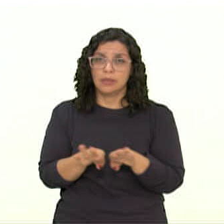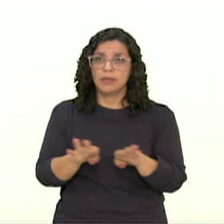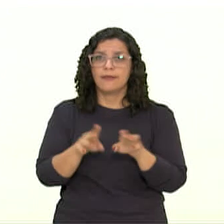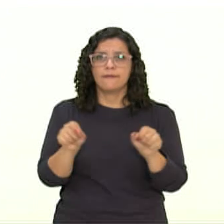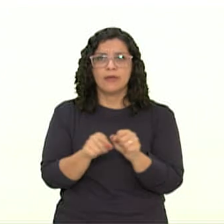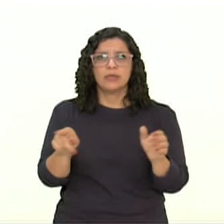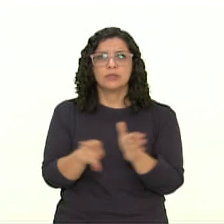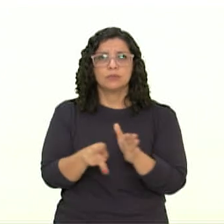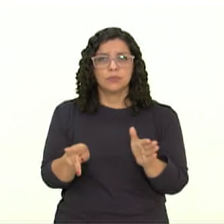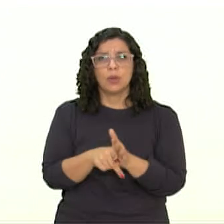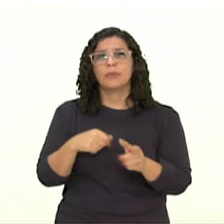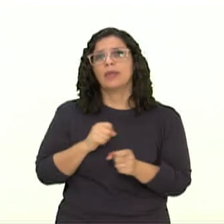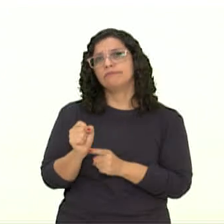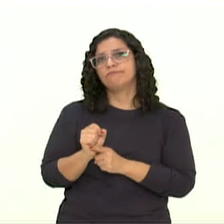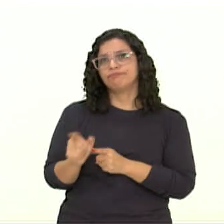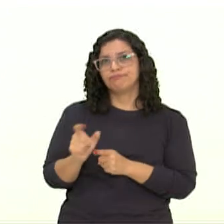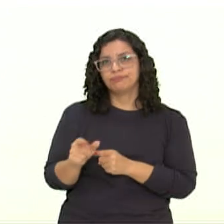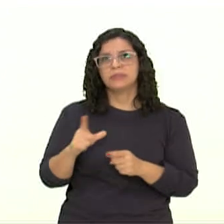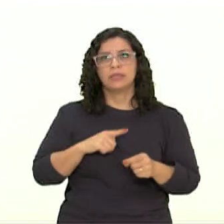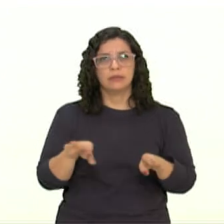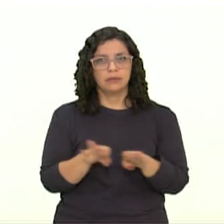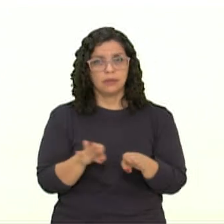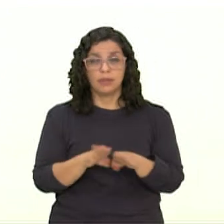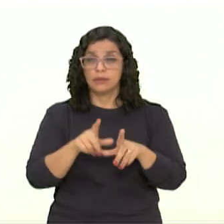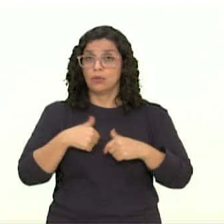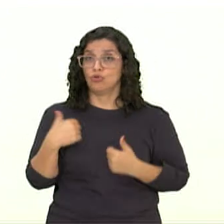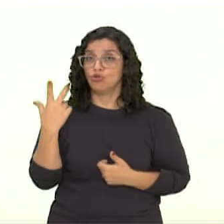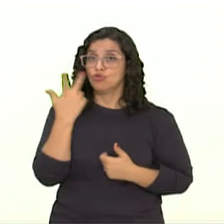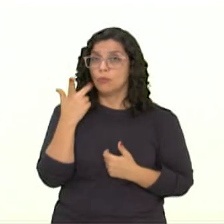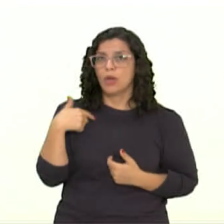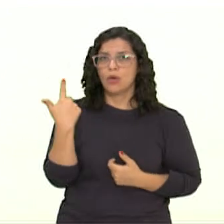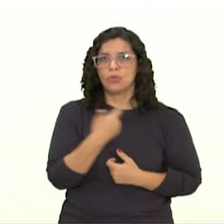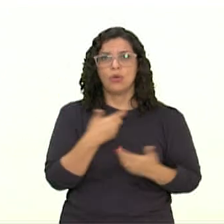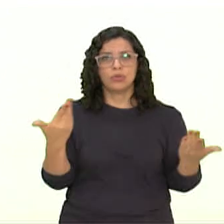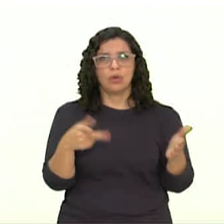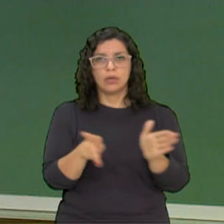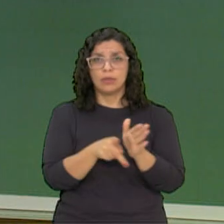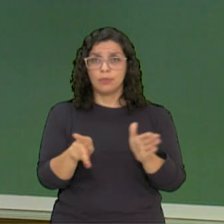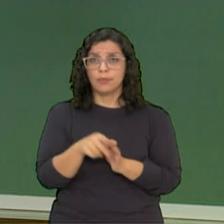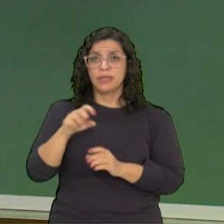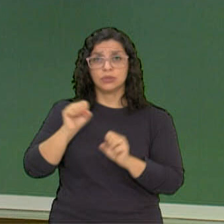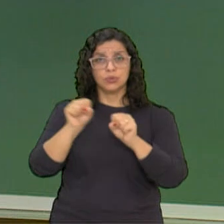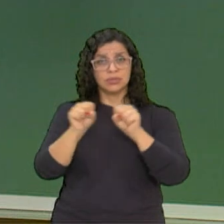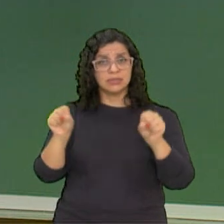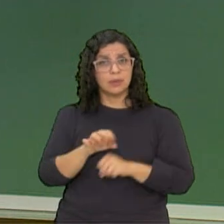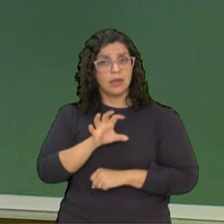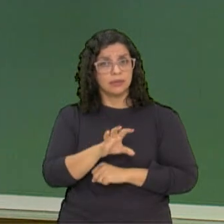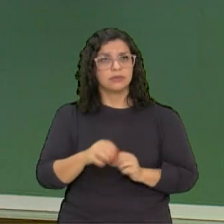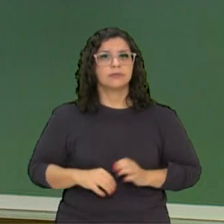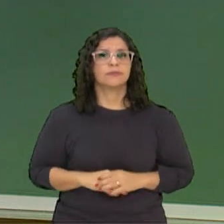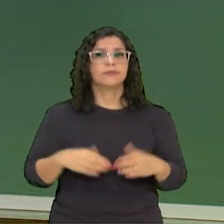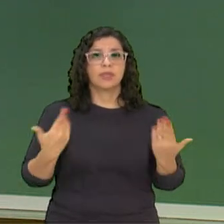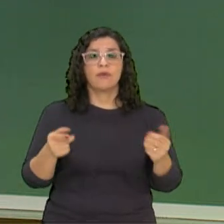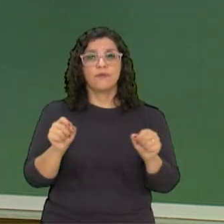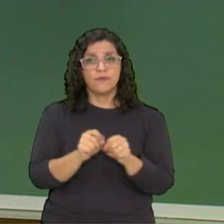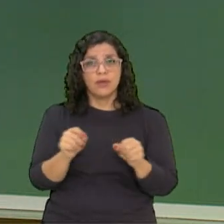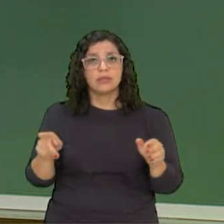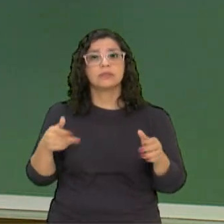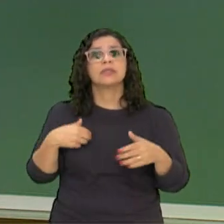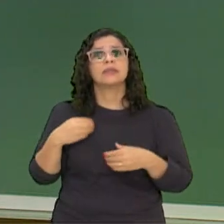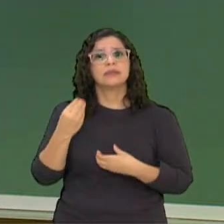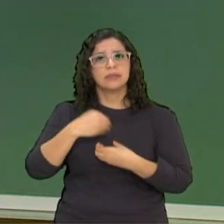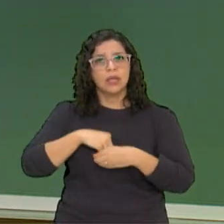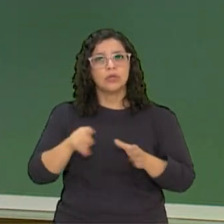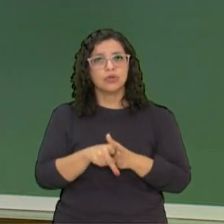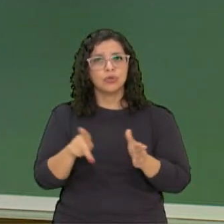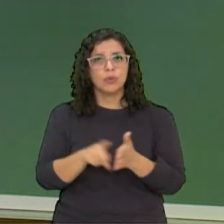também a ejaculação. Então, assim, de um modo resumido, né, as funções desse sistema nervoso autônomo. Ele faz parte, como eu falei,